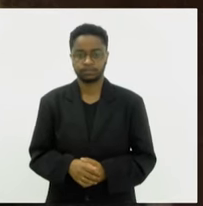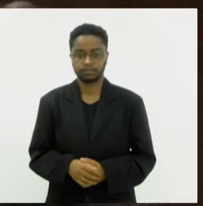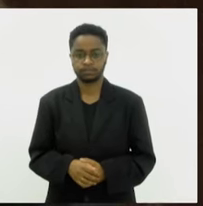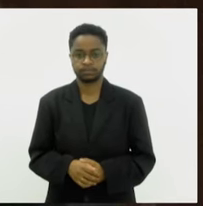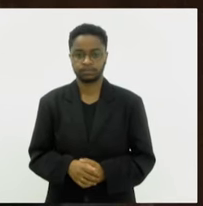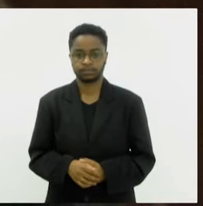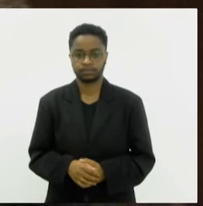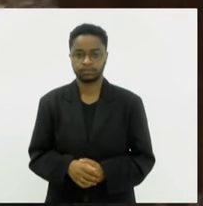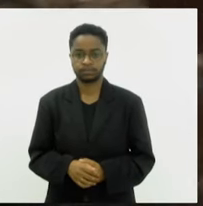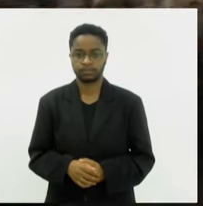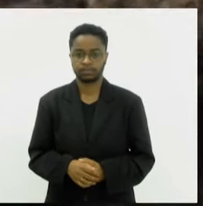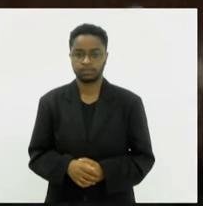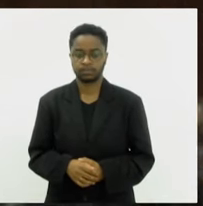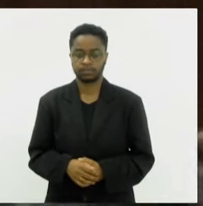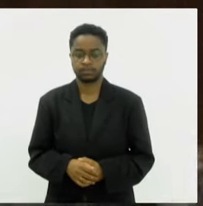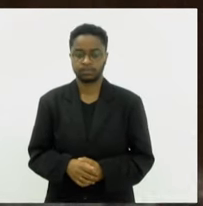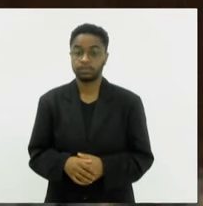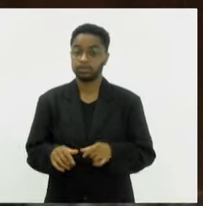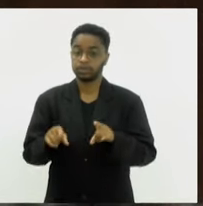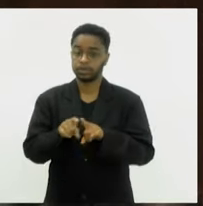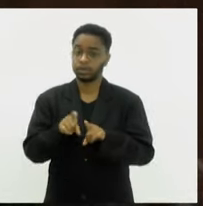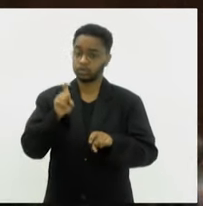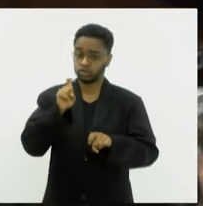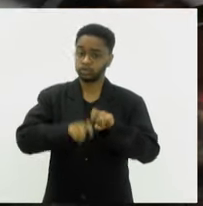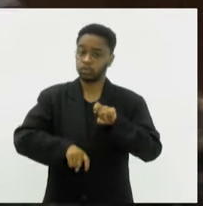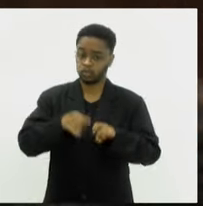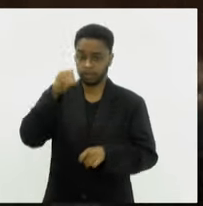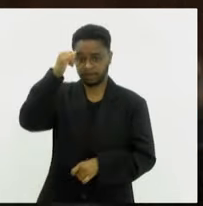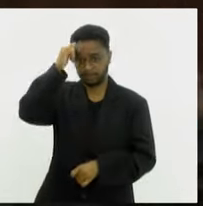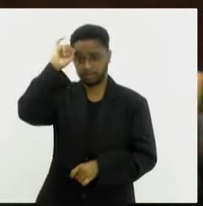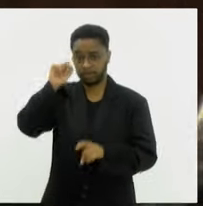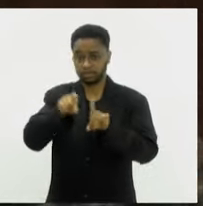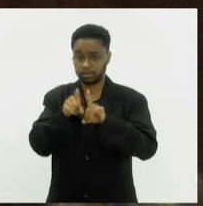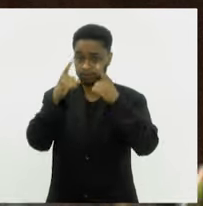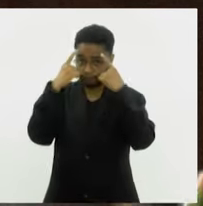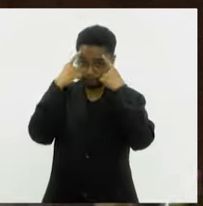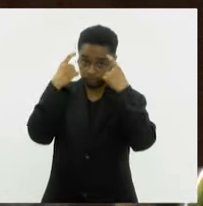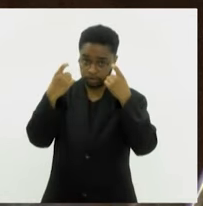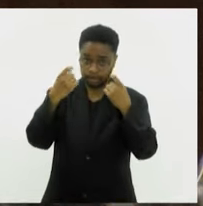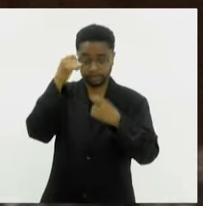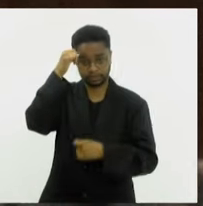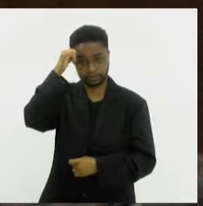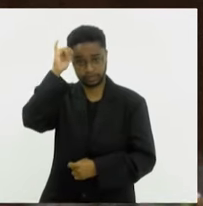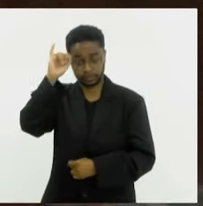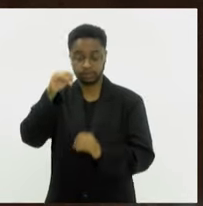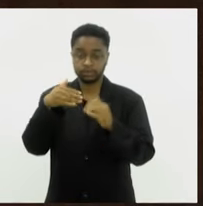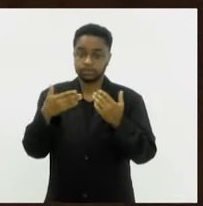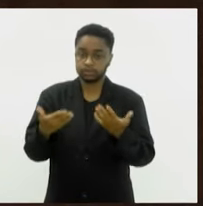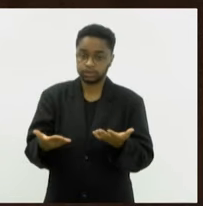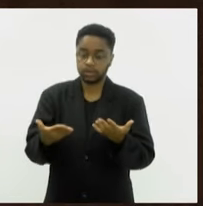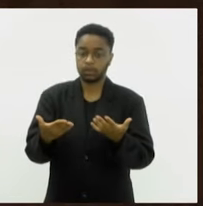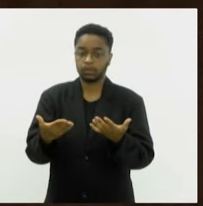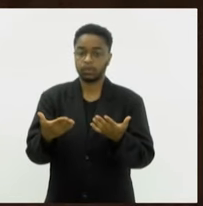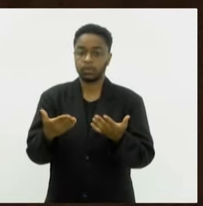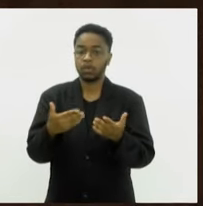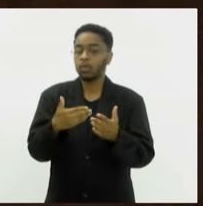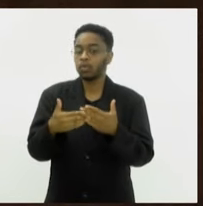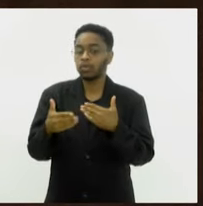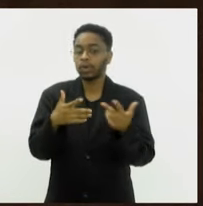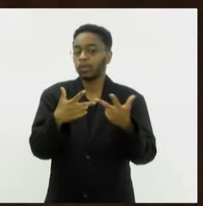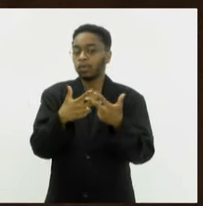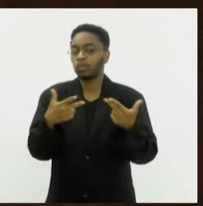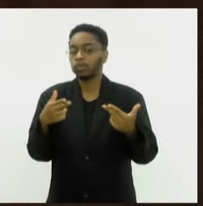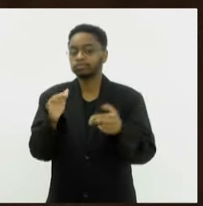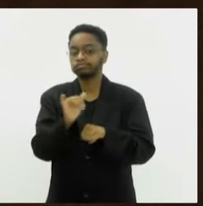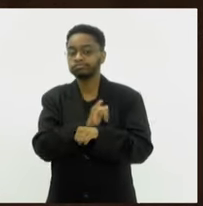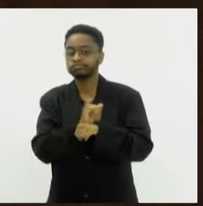né? O próprio estupro, violências. Então, tudo que for prevenir,